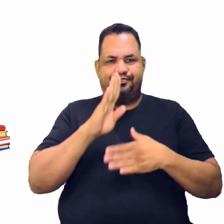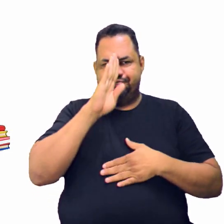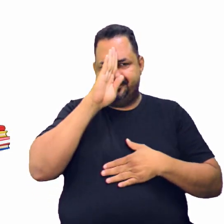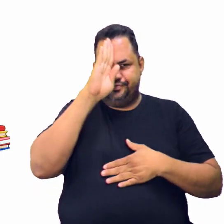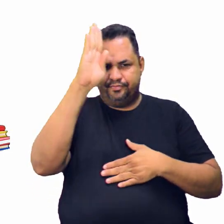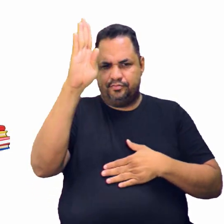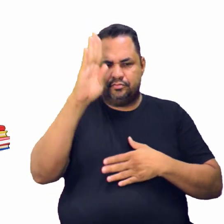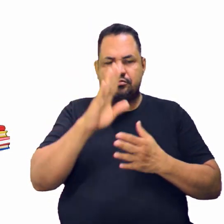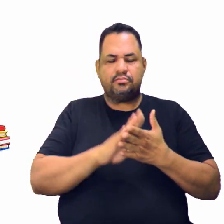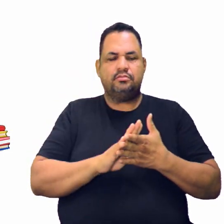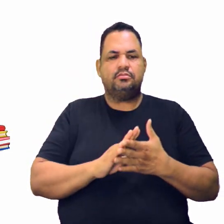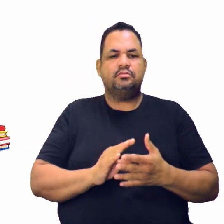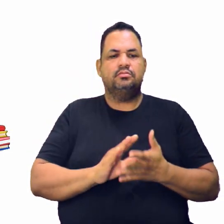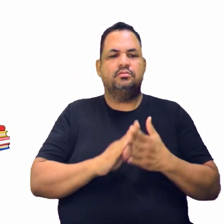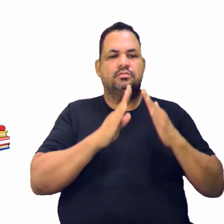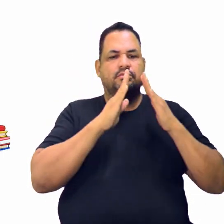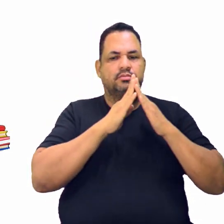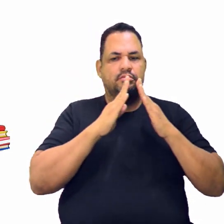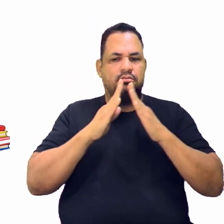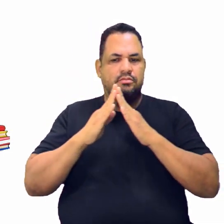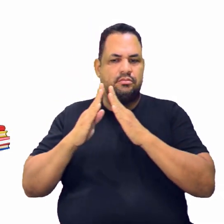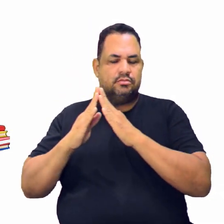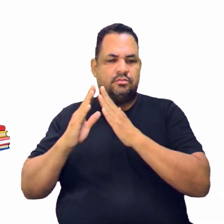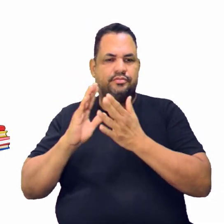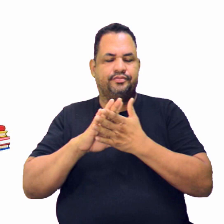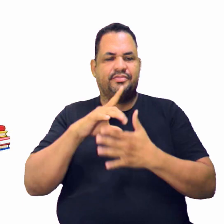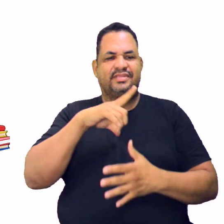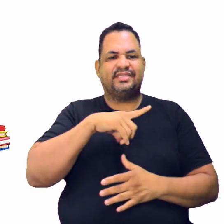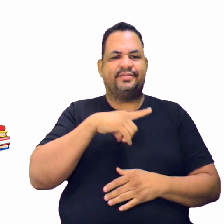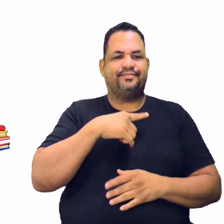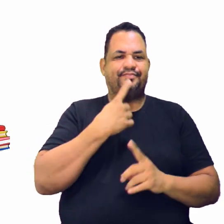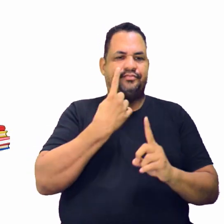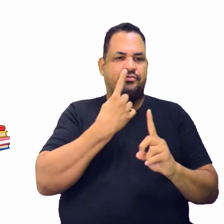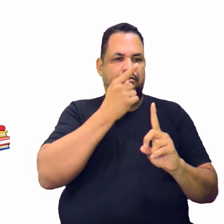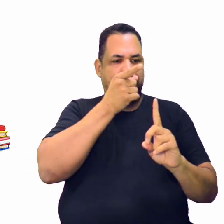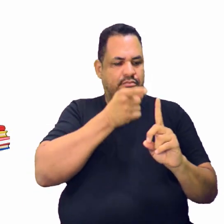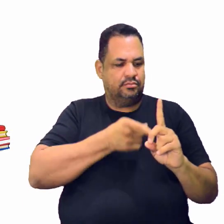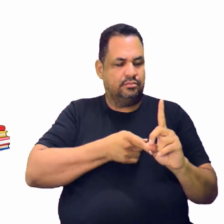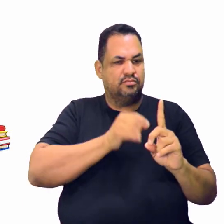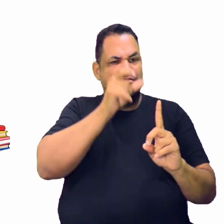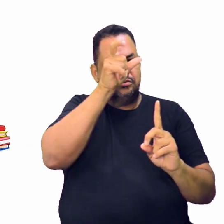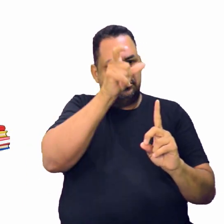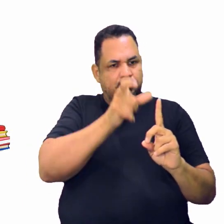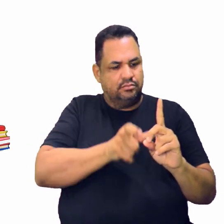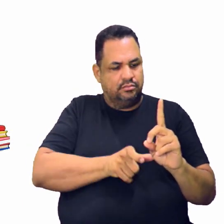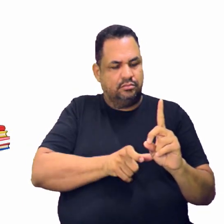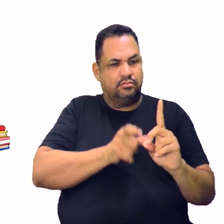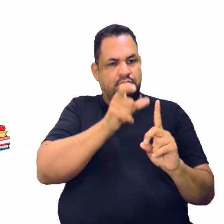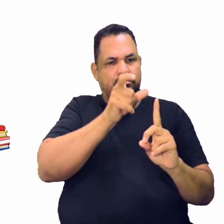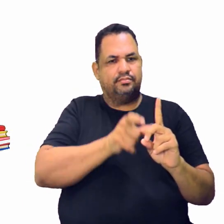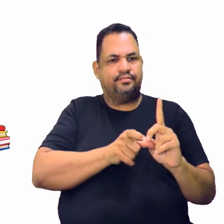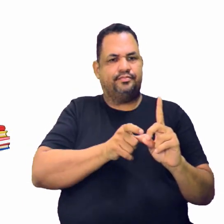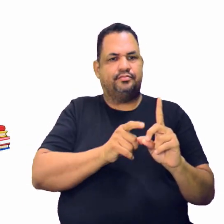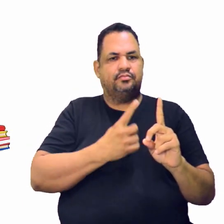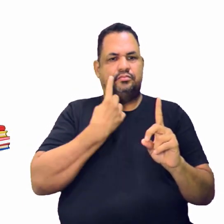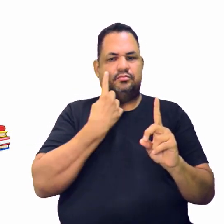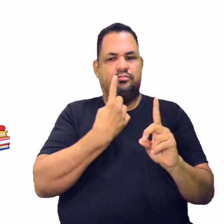Olha aqui, ó. Vizinho. Então, só tem um aqui, ó. Então, esse aqui é o núcleo.